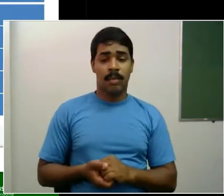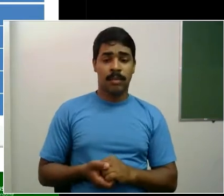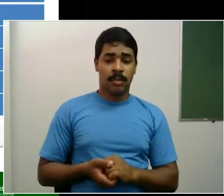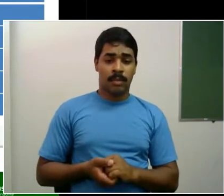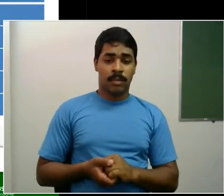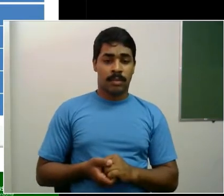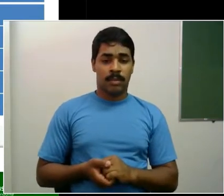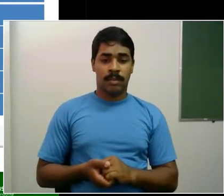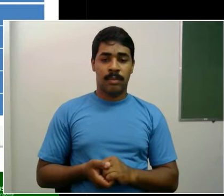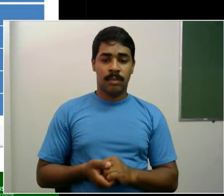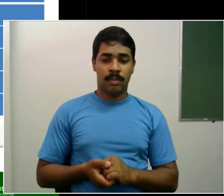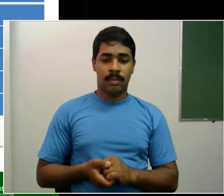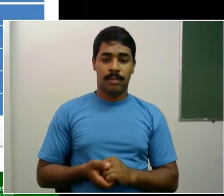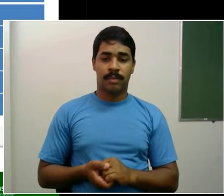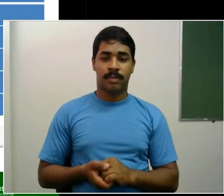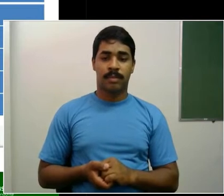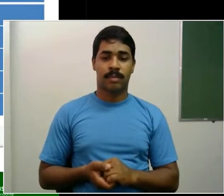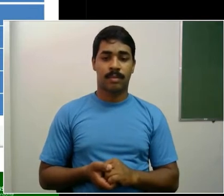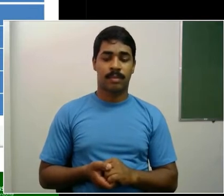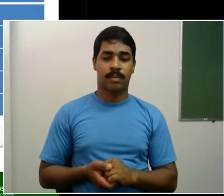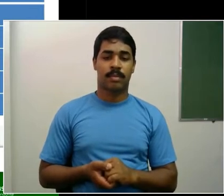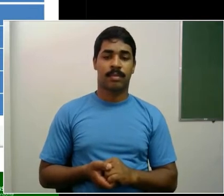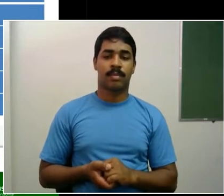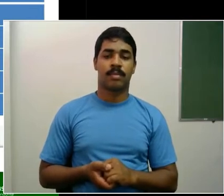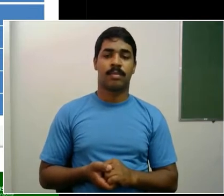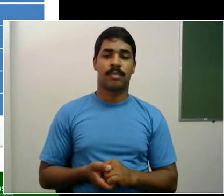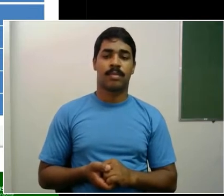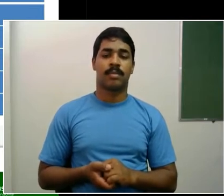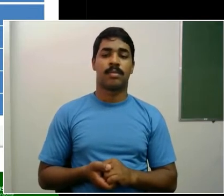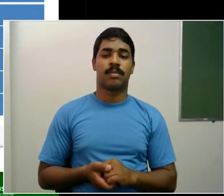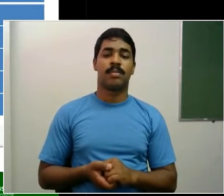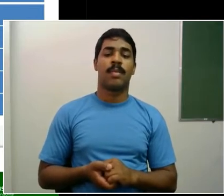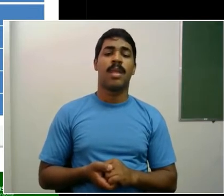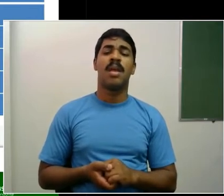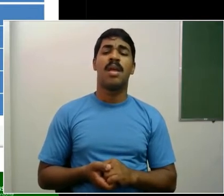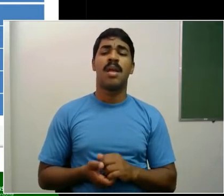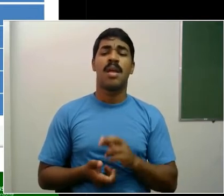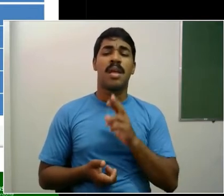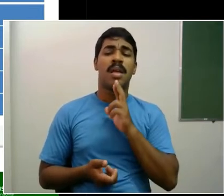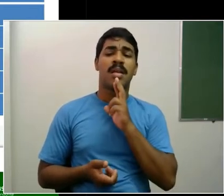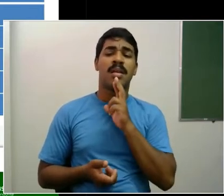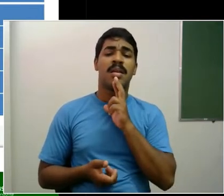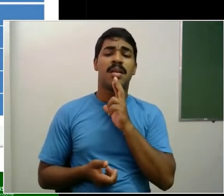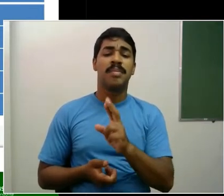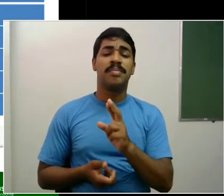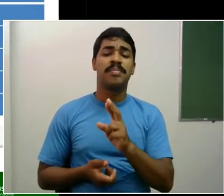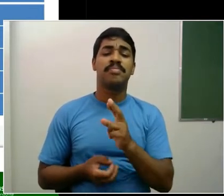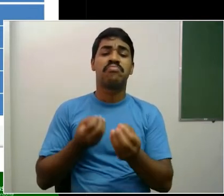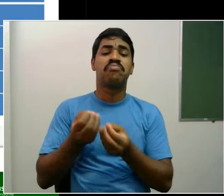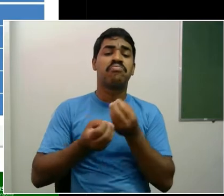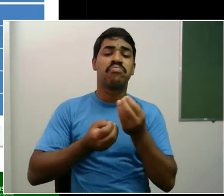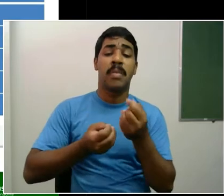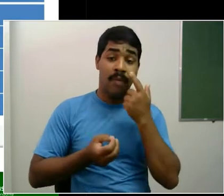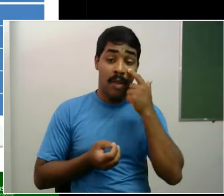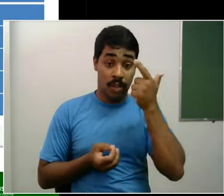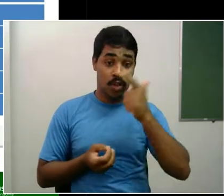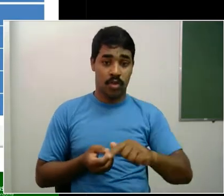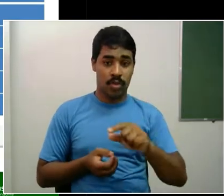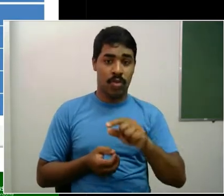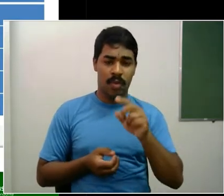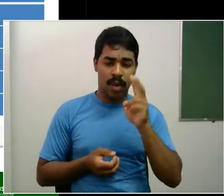é o seguinte, o que nós vamos fazer então? Vamos ler mais uma vez aqui para a gente